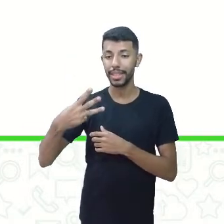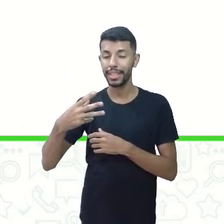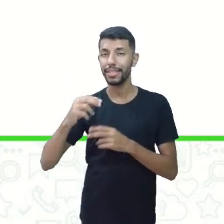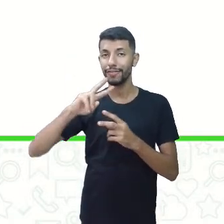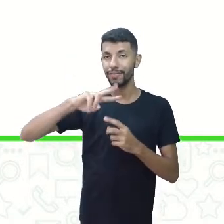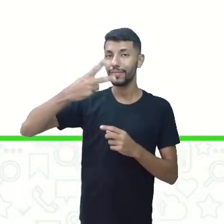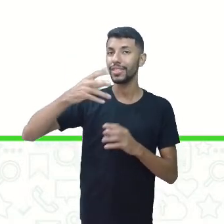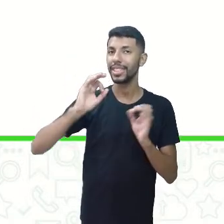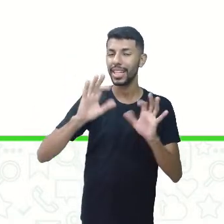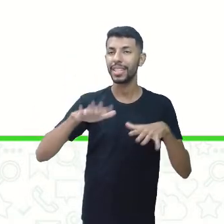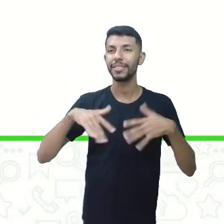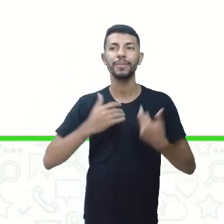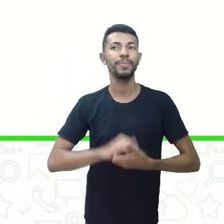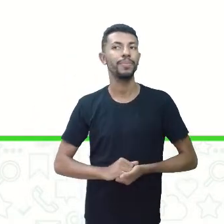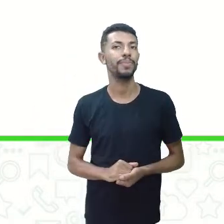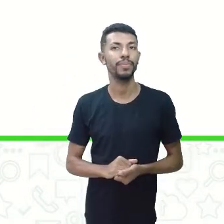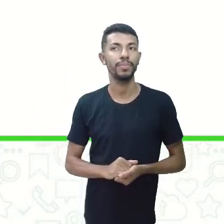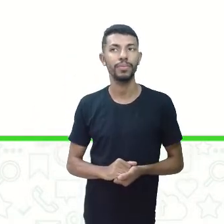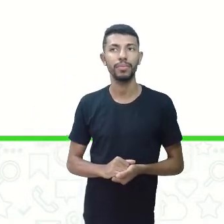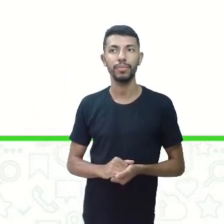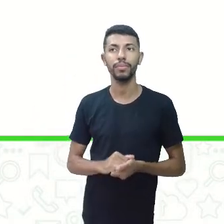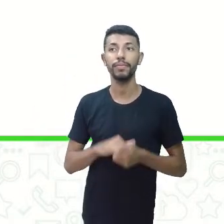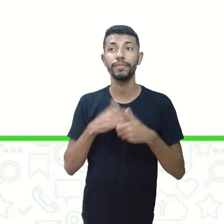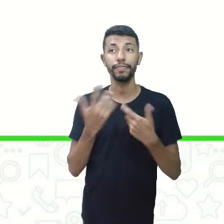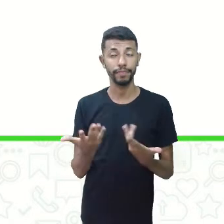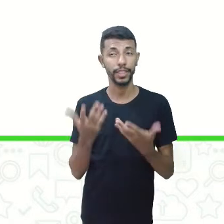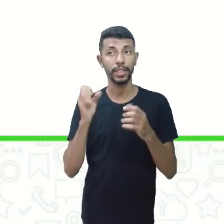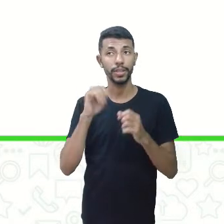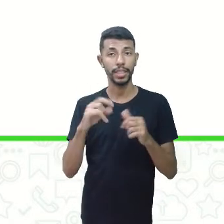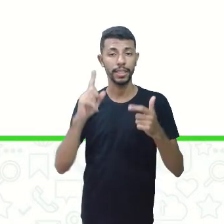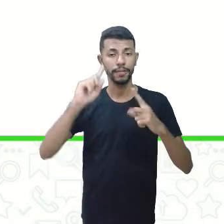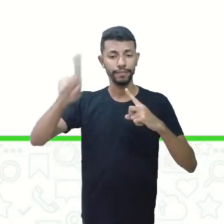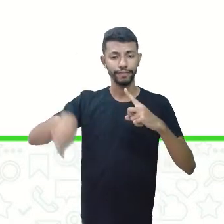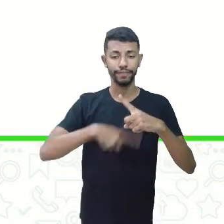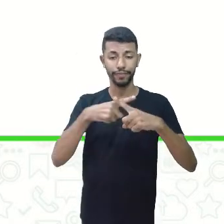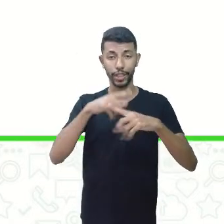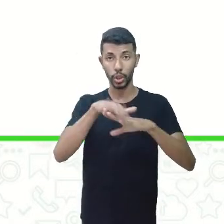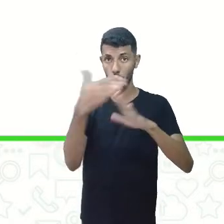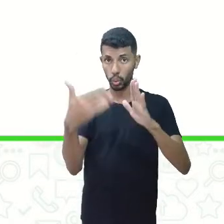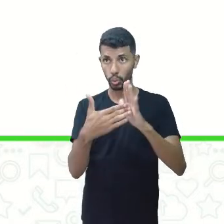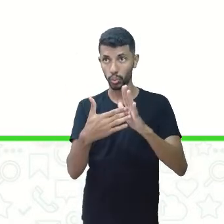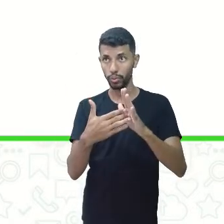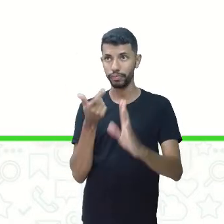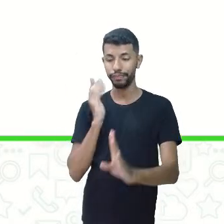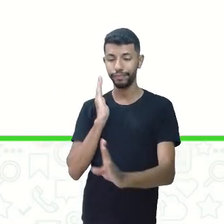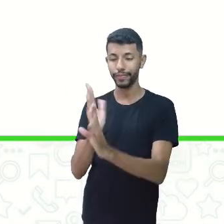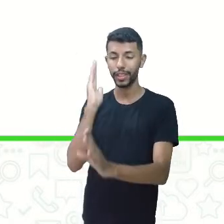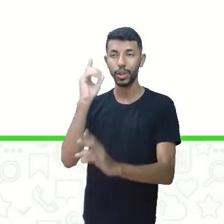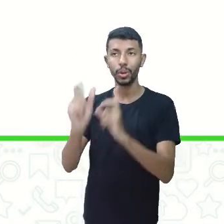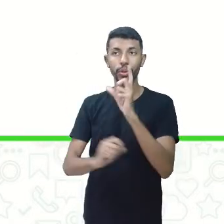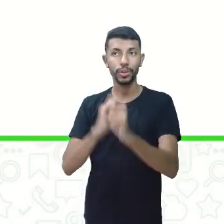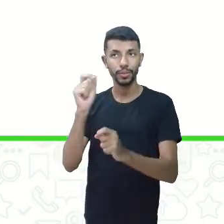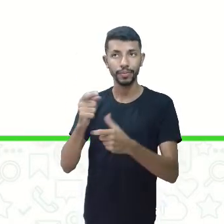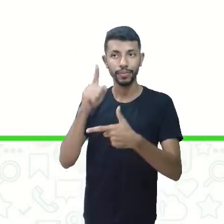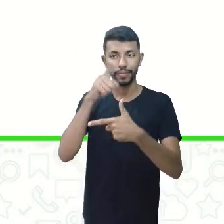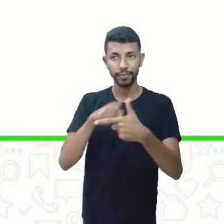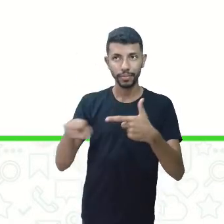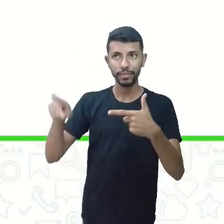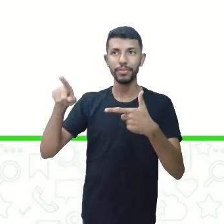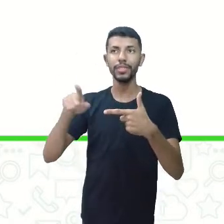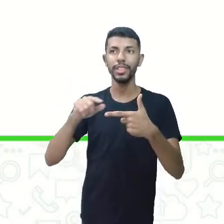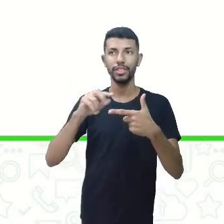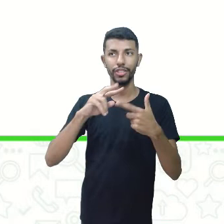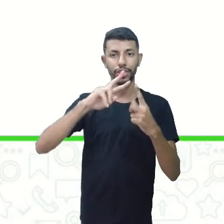elevado à segunda potência. Multiplicando tudo isso, nós encontramos a raiz, né? A raiz de 2 ao